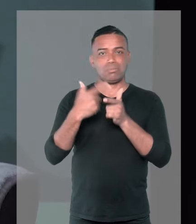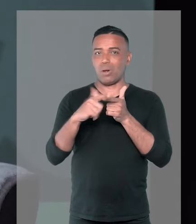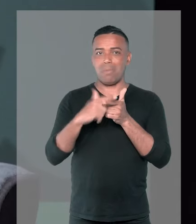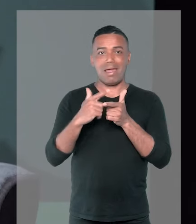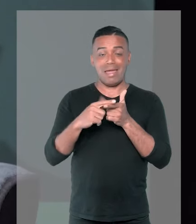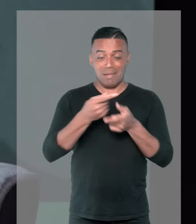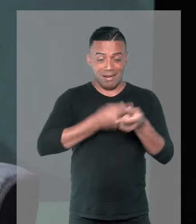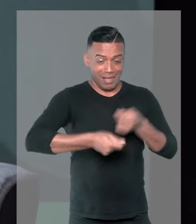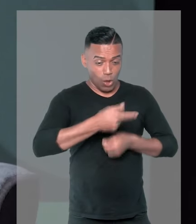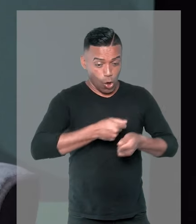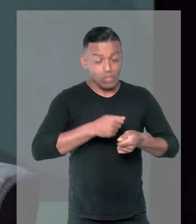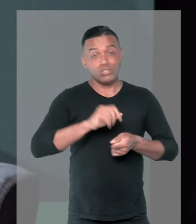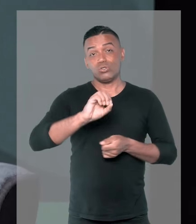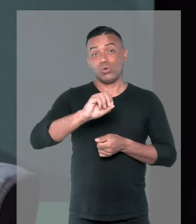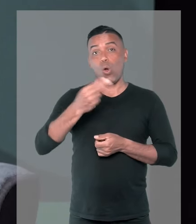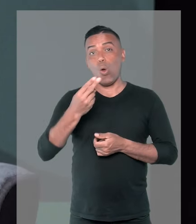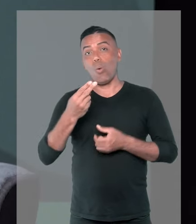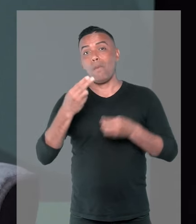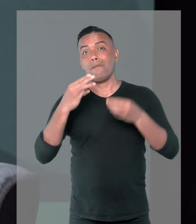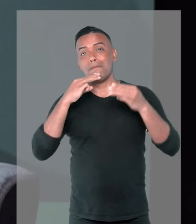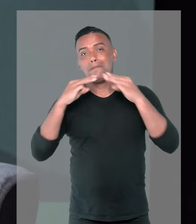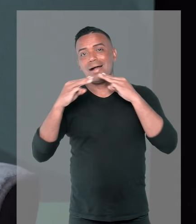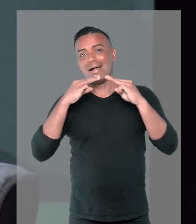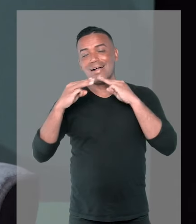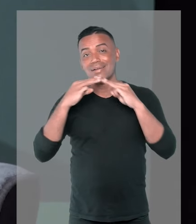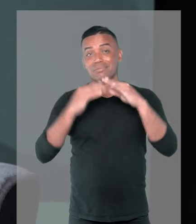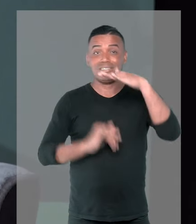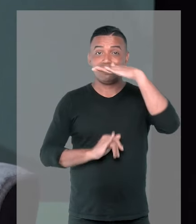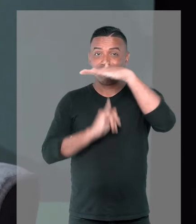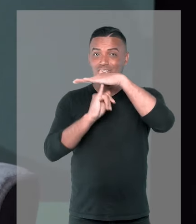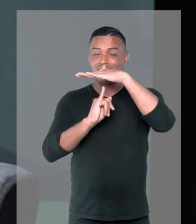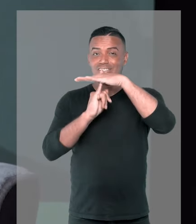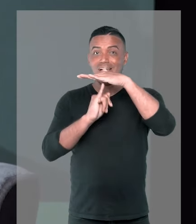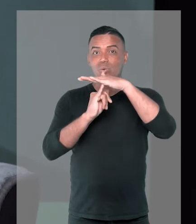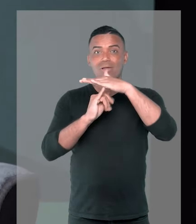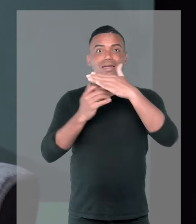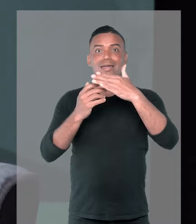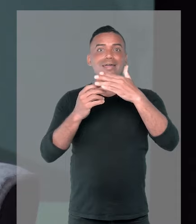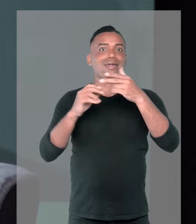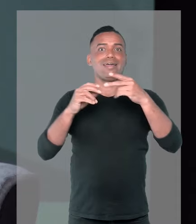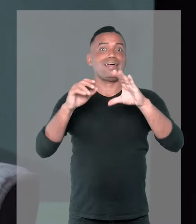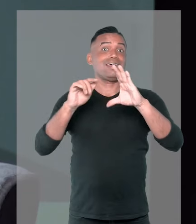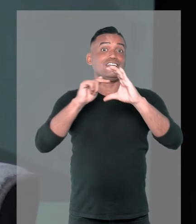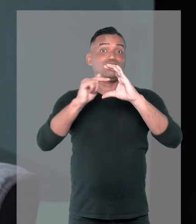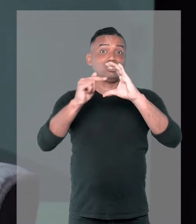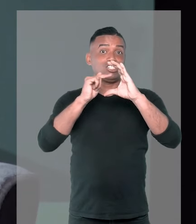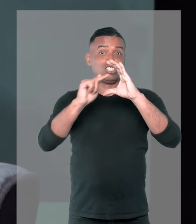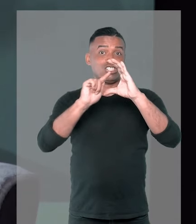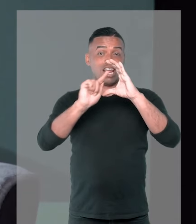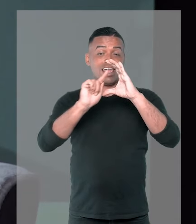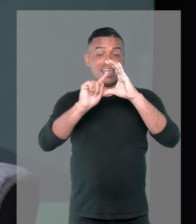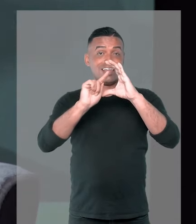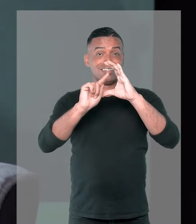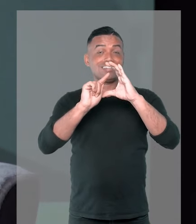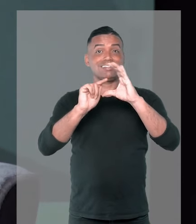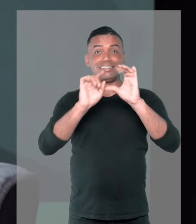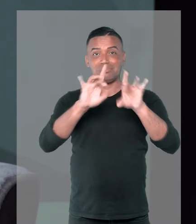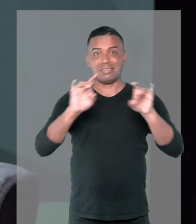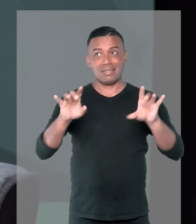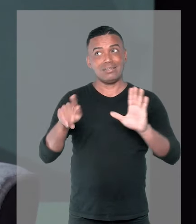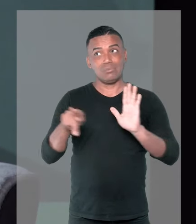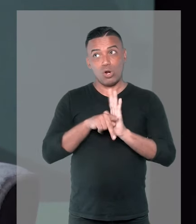nem dos negócios nem de marketing a gente precisa de uma entidade chamada gen especialista é alguém que sabe quase tudo sobre o